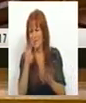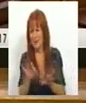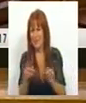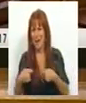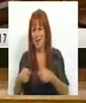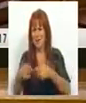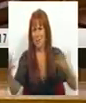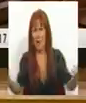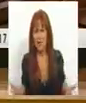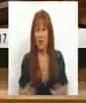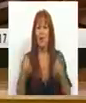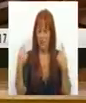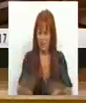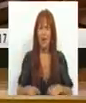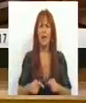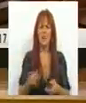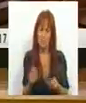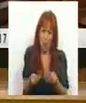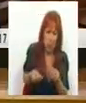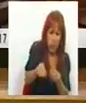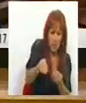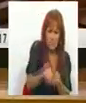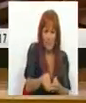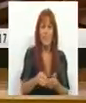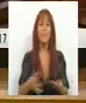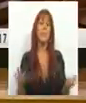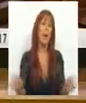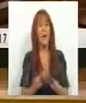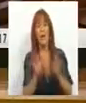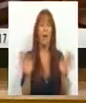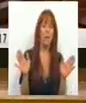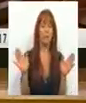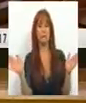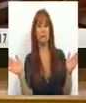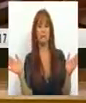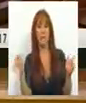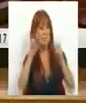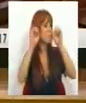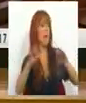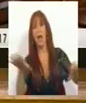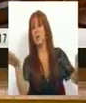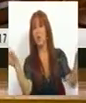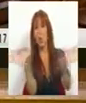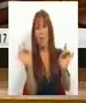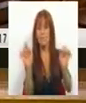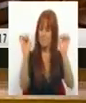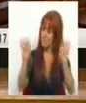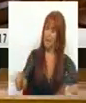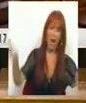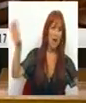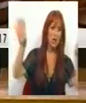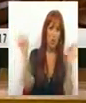do lado da despesa, que a tem de acomodar. Claro, não há milagres. Não há